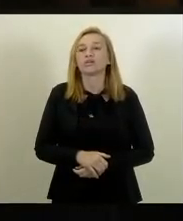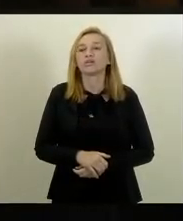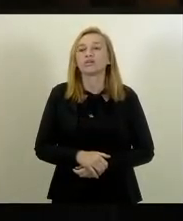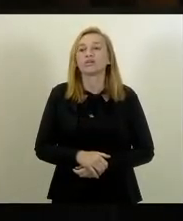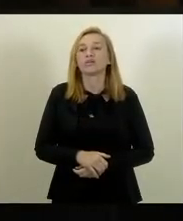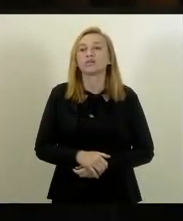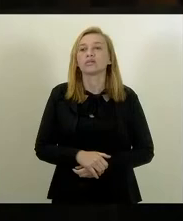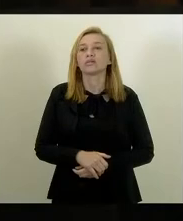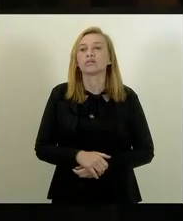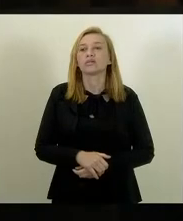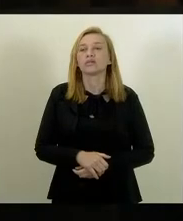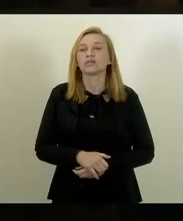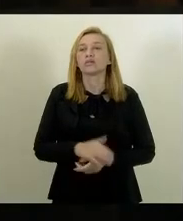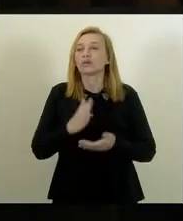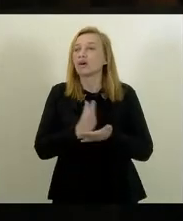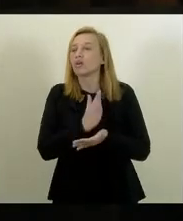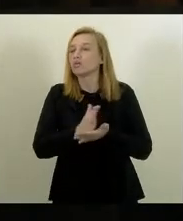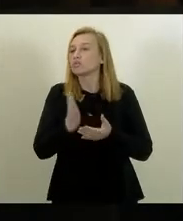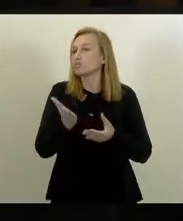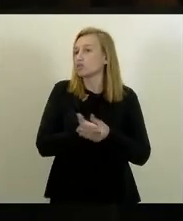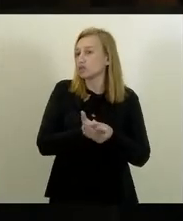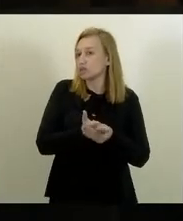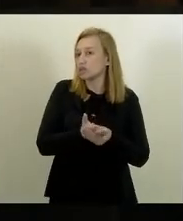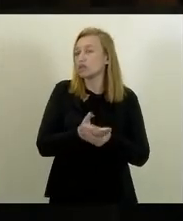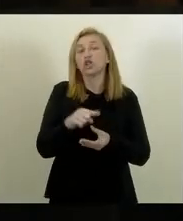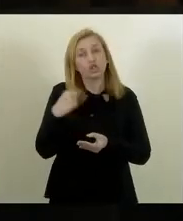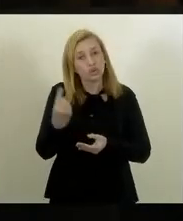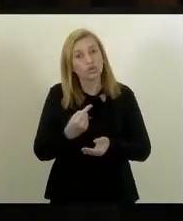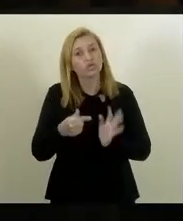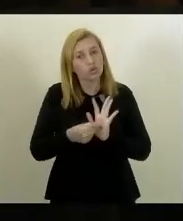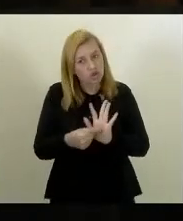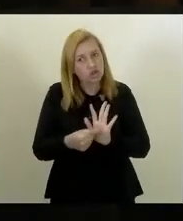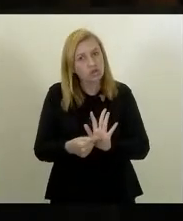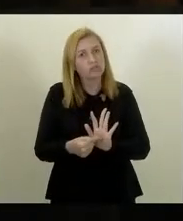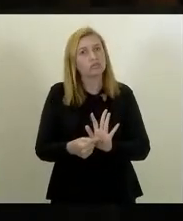para determinados processos. E nós colocamos